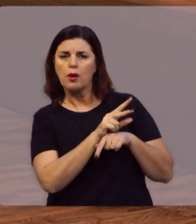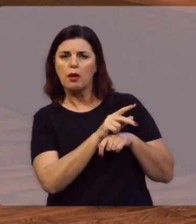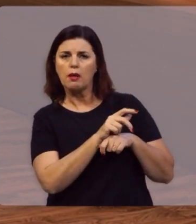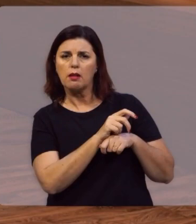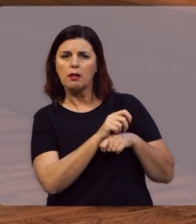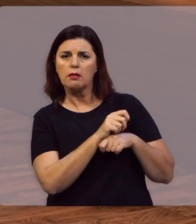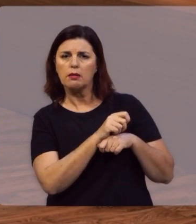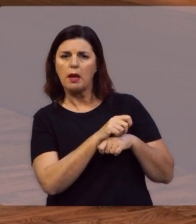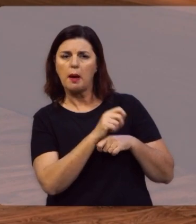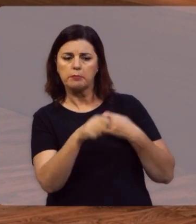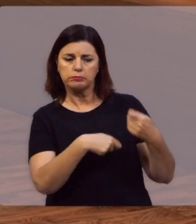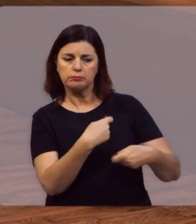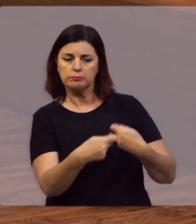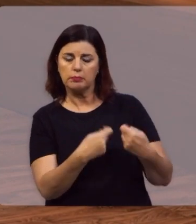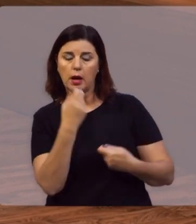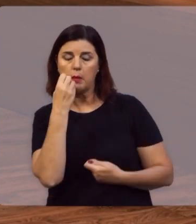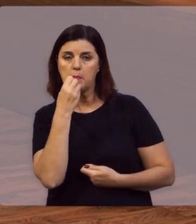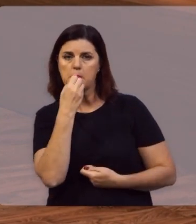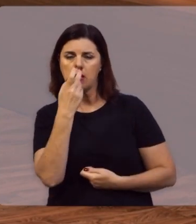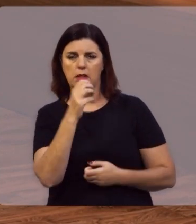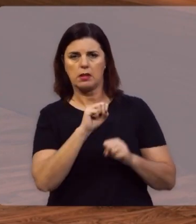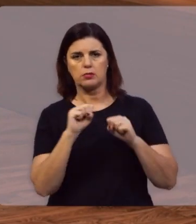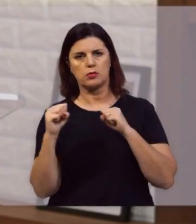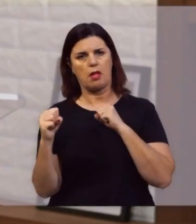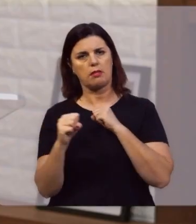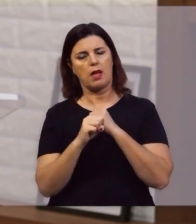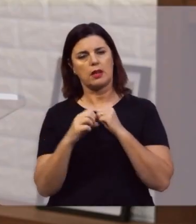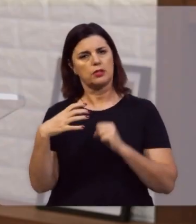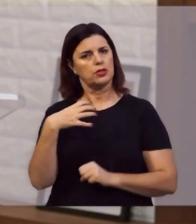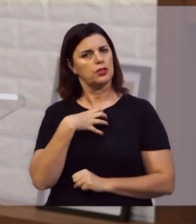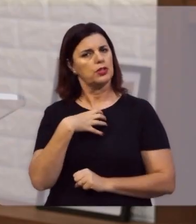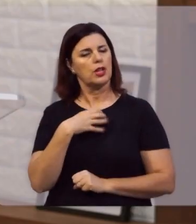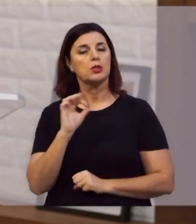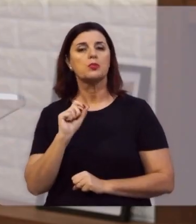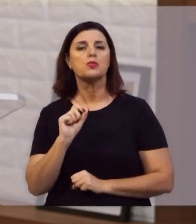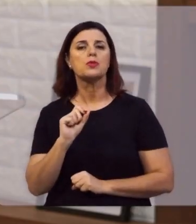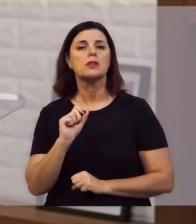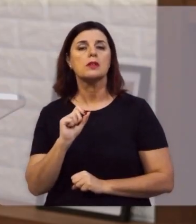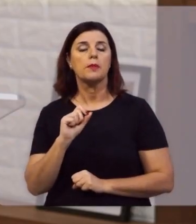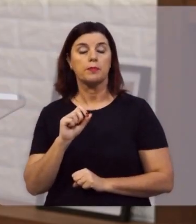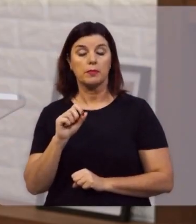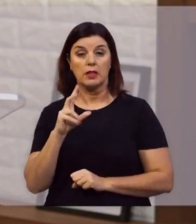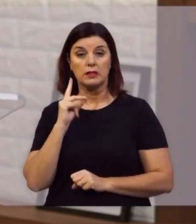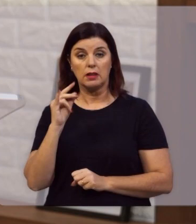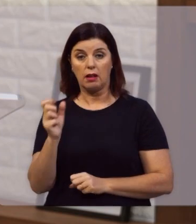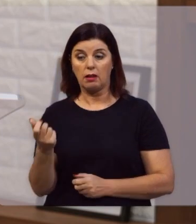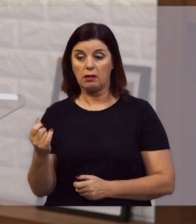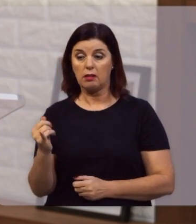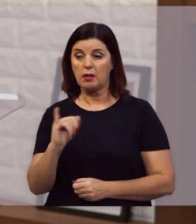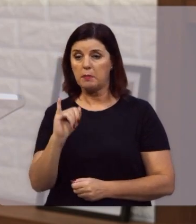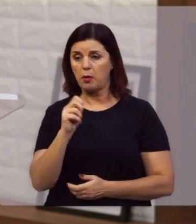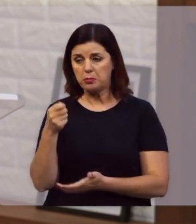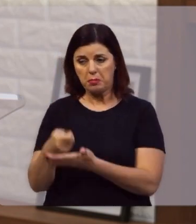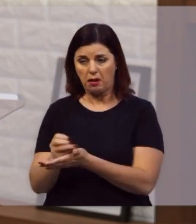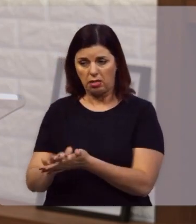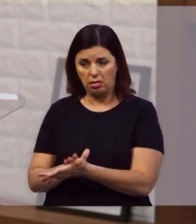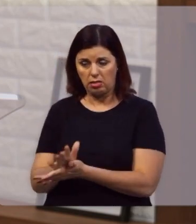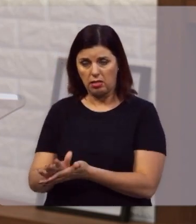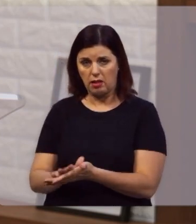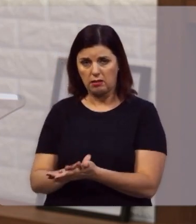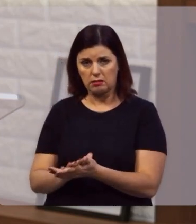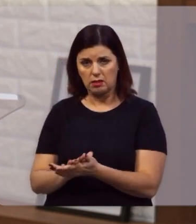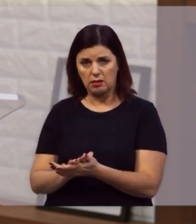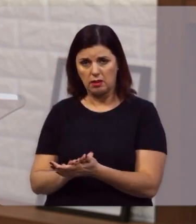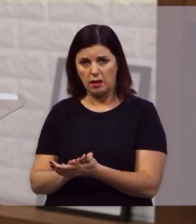públicos para o bem da sociedade de tal forma que a sonegação não tem Amparo na